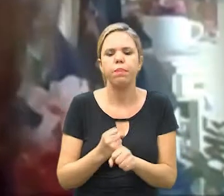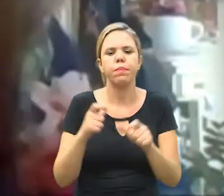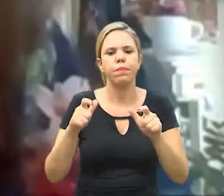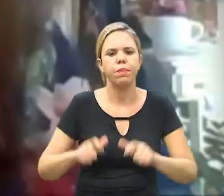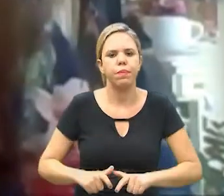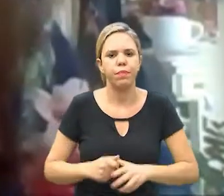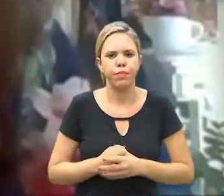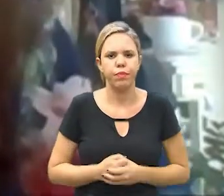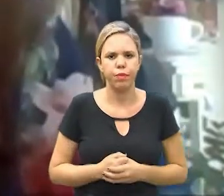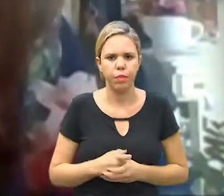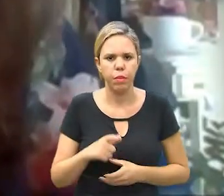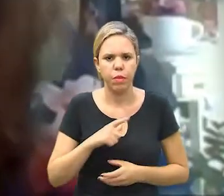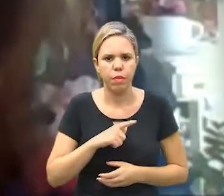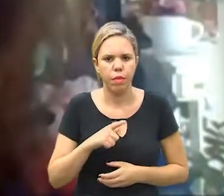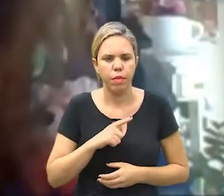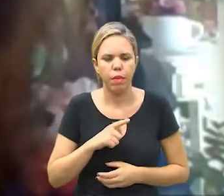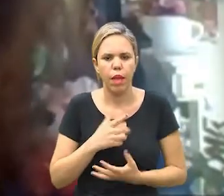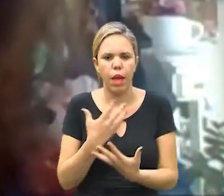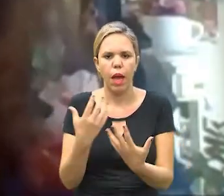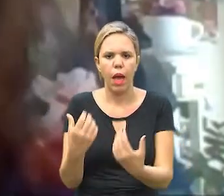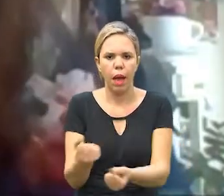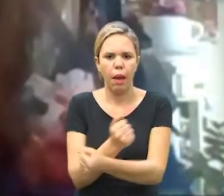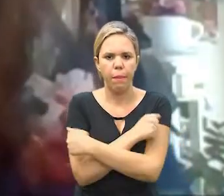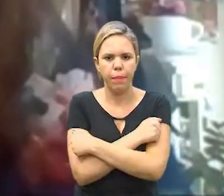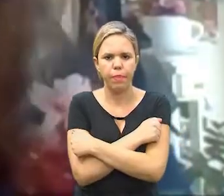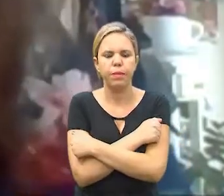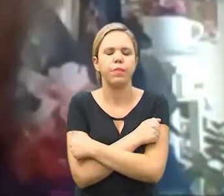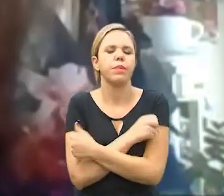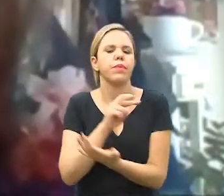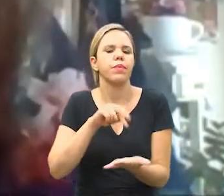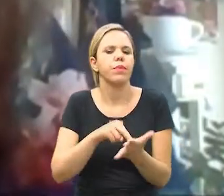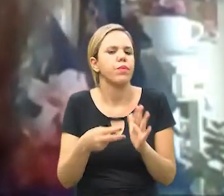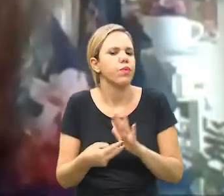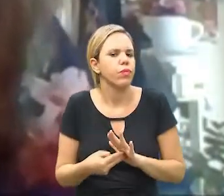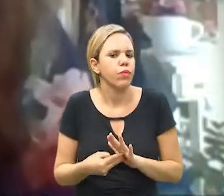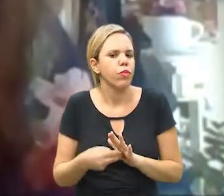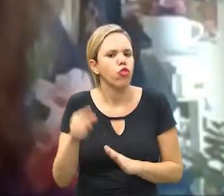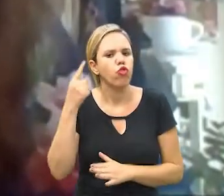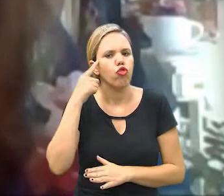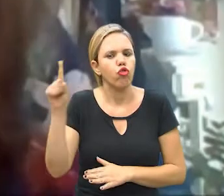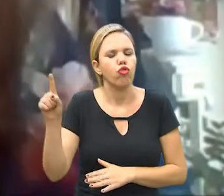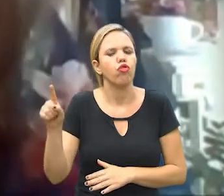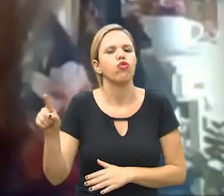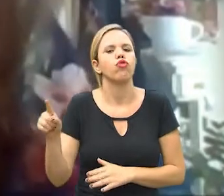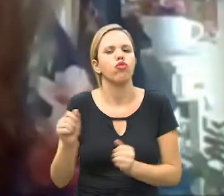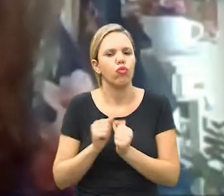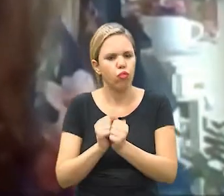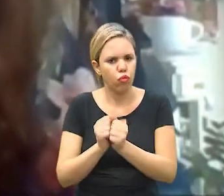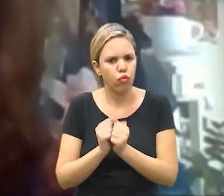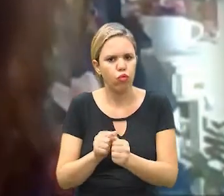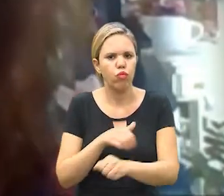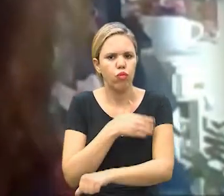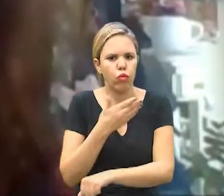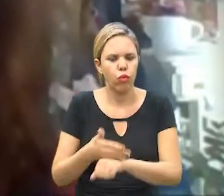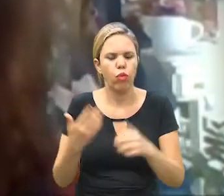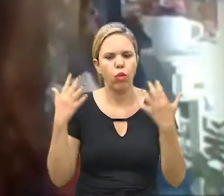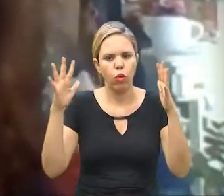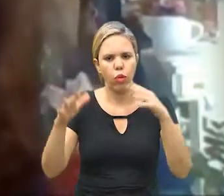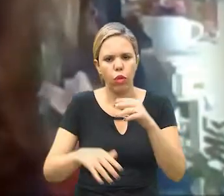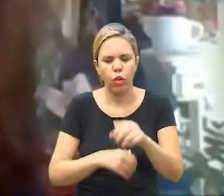região que se chama Abraço. Esse abraço é um dia de atividade que cada